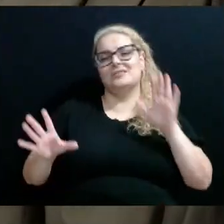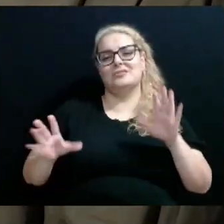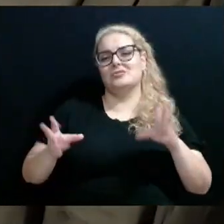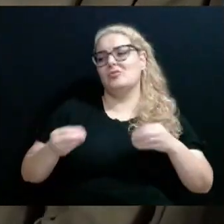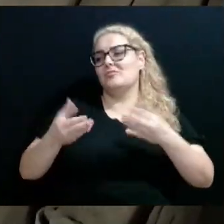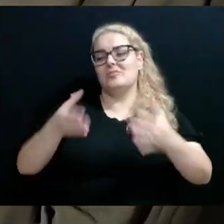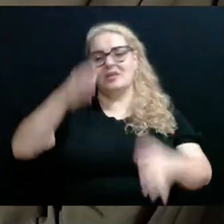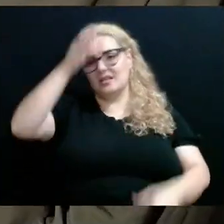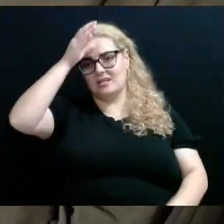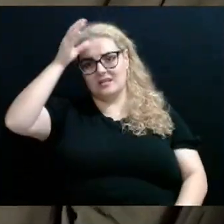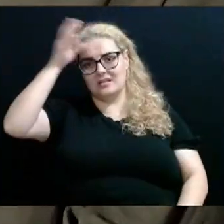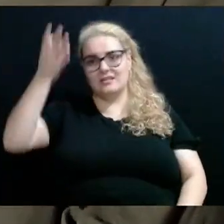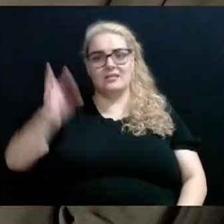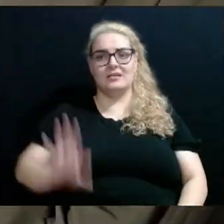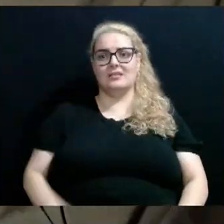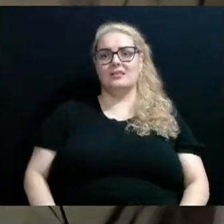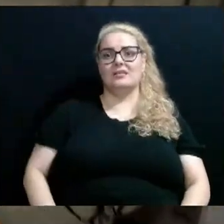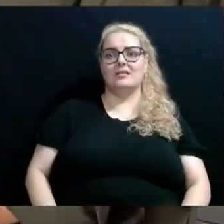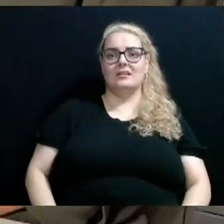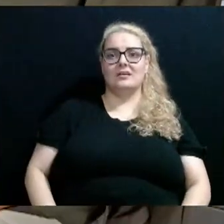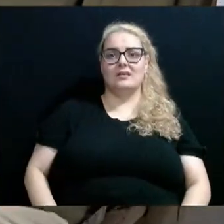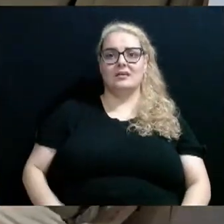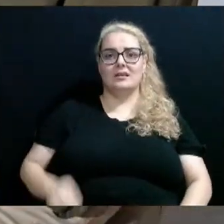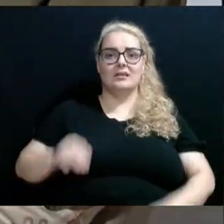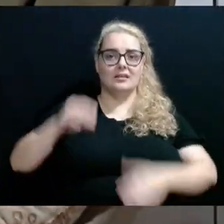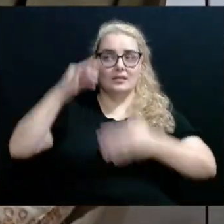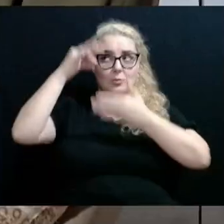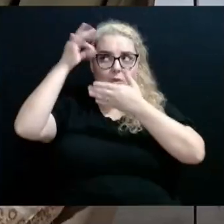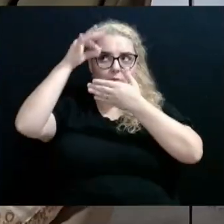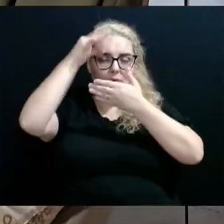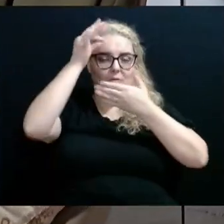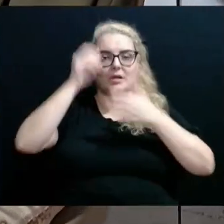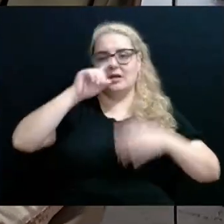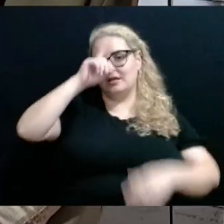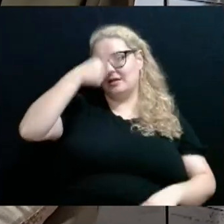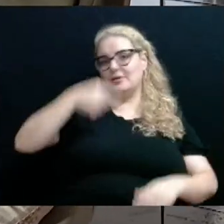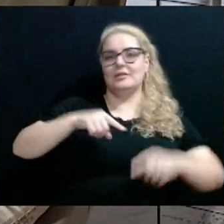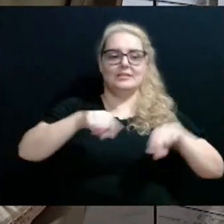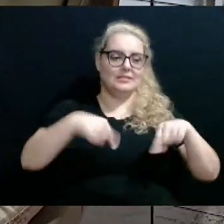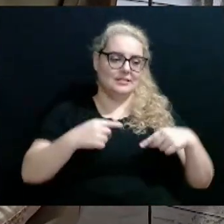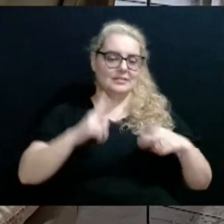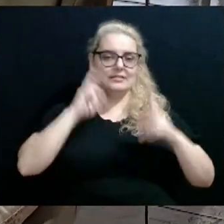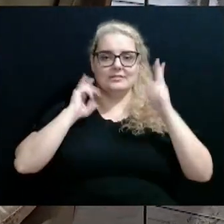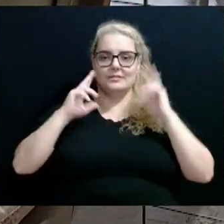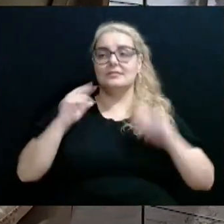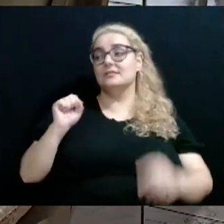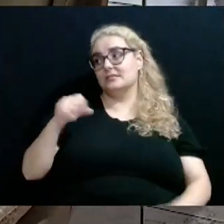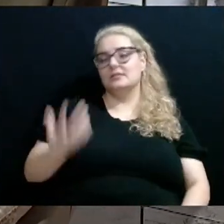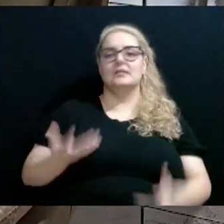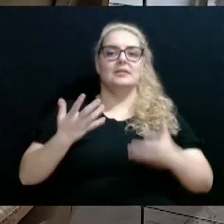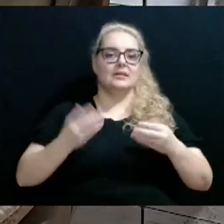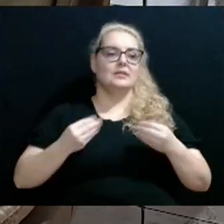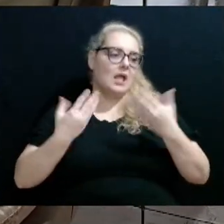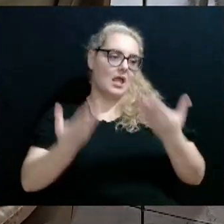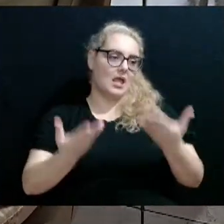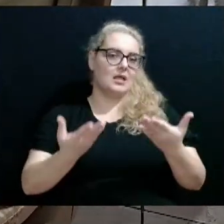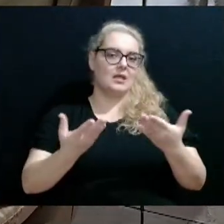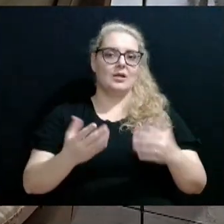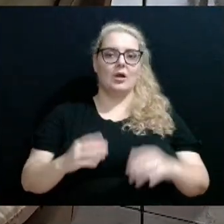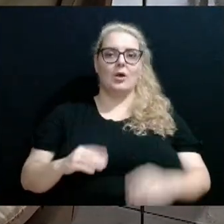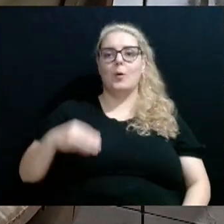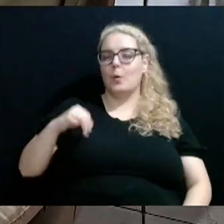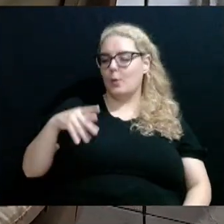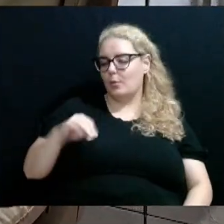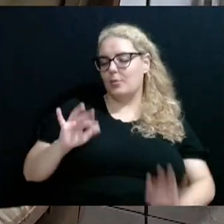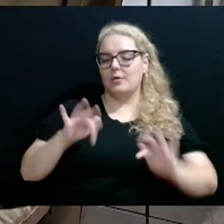clientes de sobrancelha, né? Que às vezes é dona de salão, né? Sim. Que querem dar para as clientes, né? Um mimo de final de